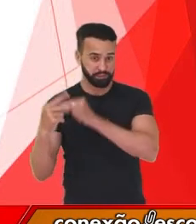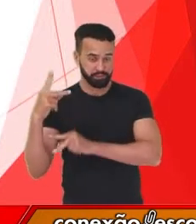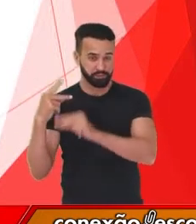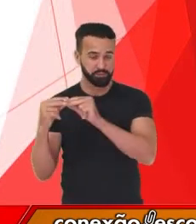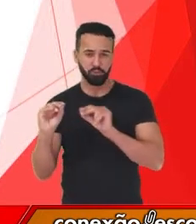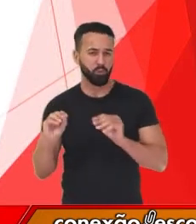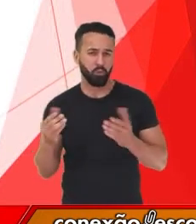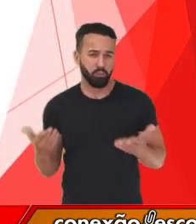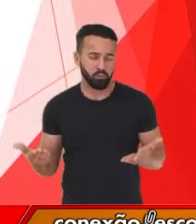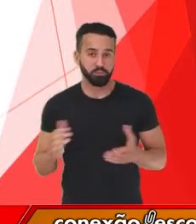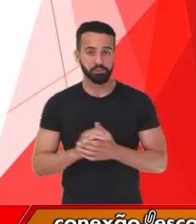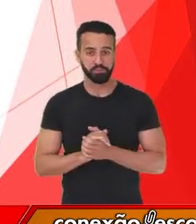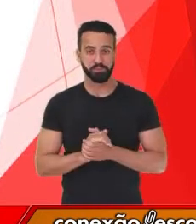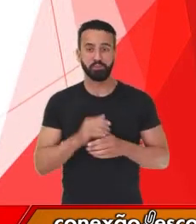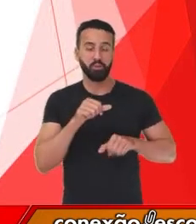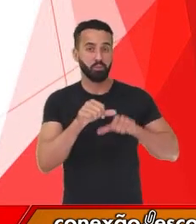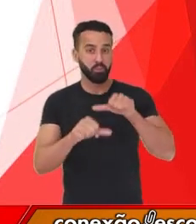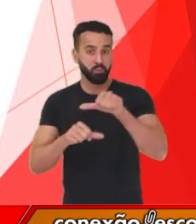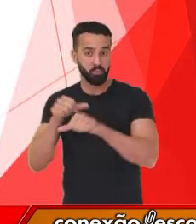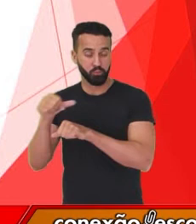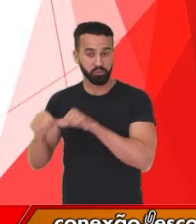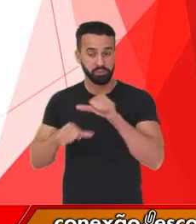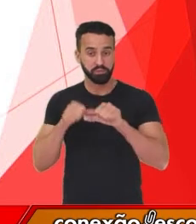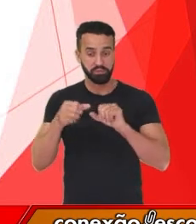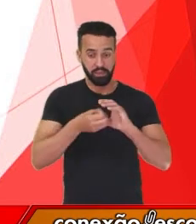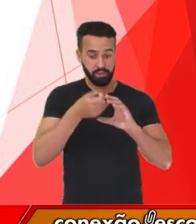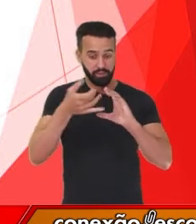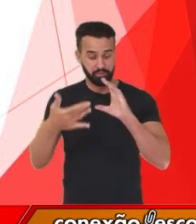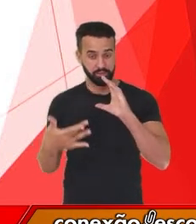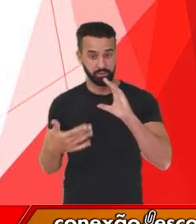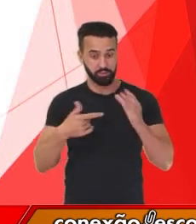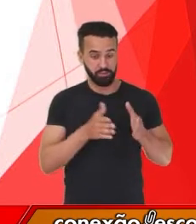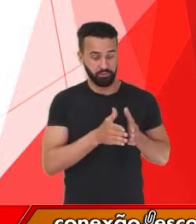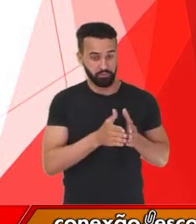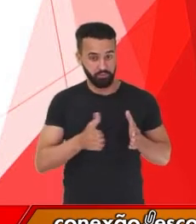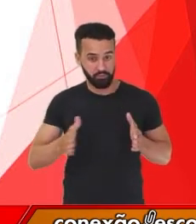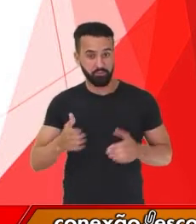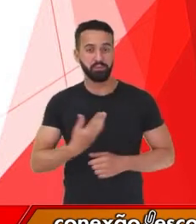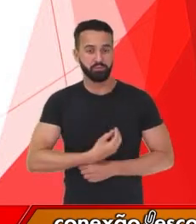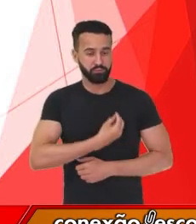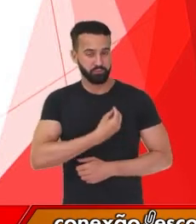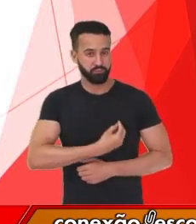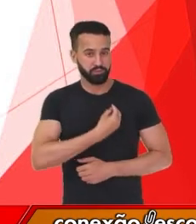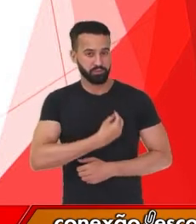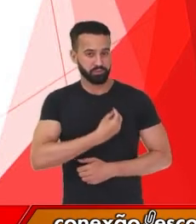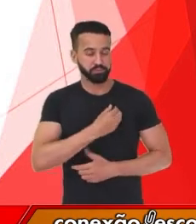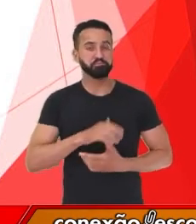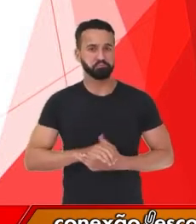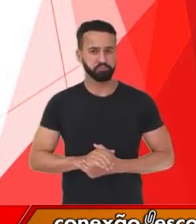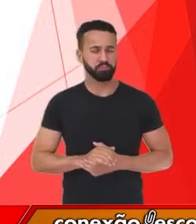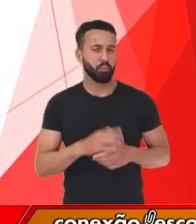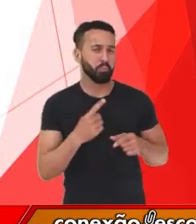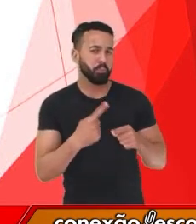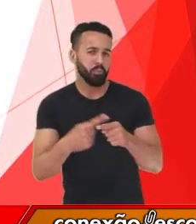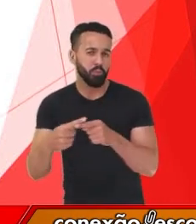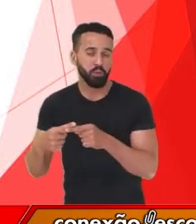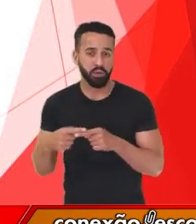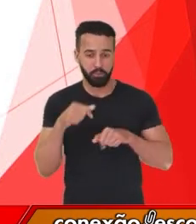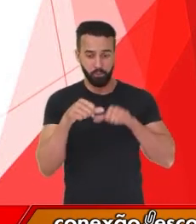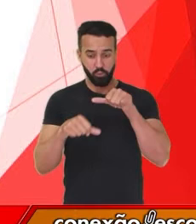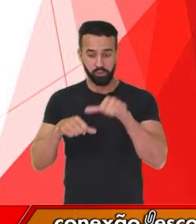Estudaremos também sobre as mudanças típicas dessa fase da vida, o porquê dessas